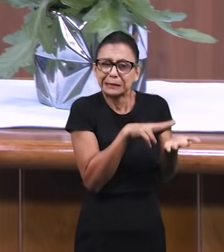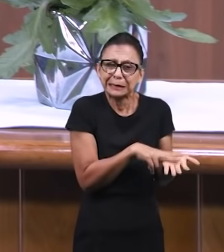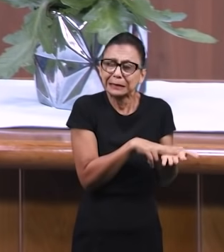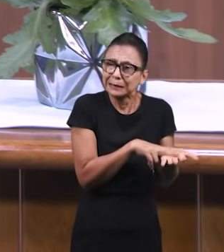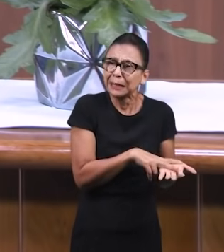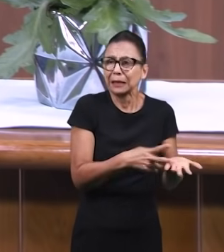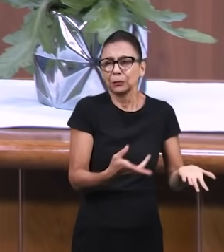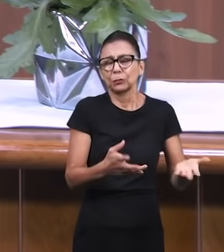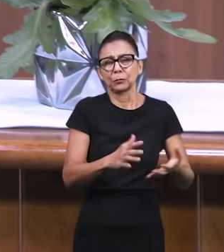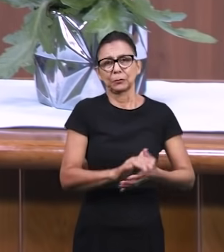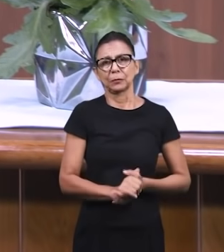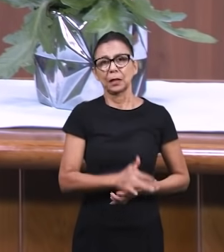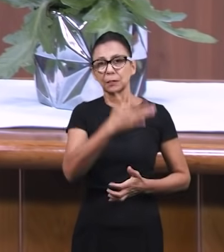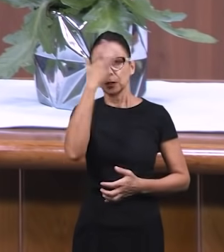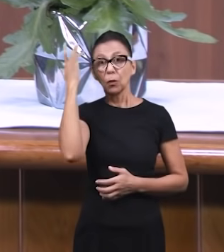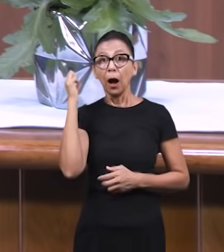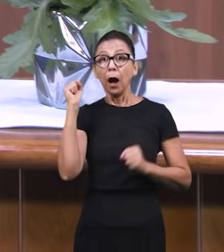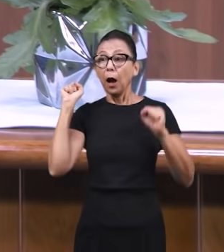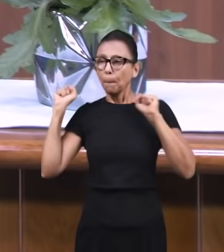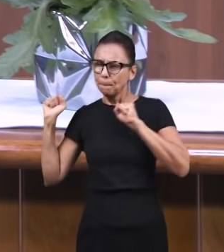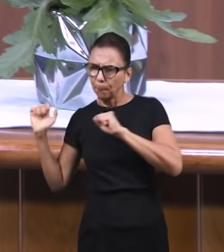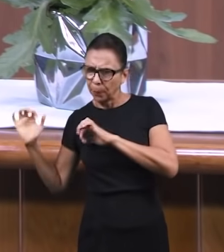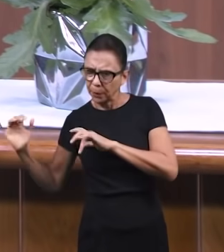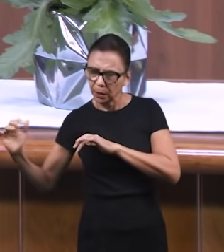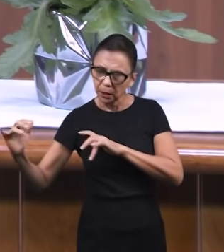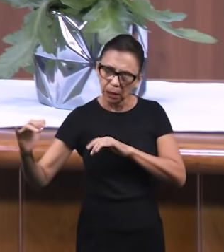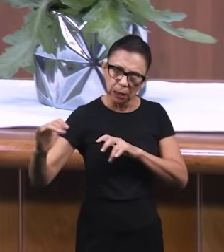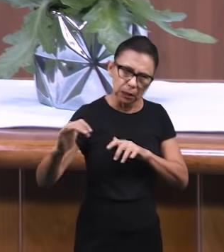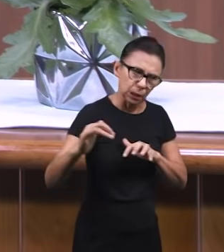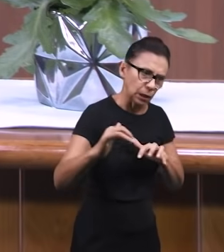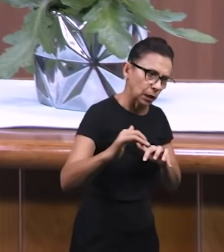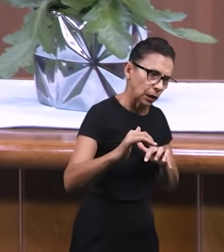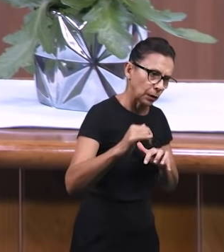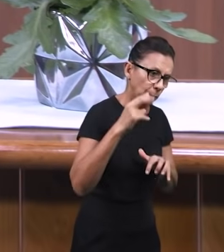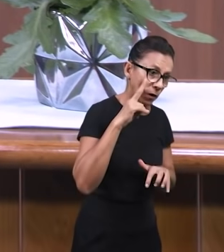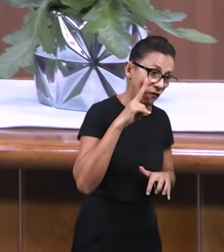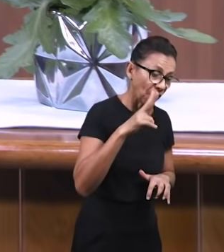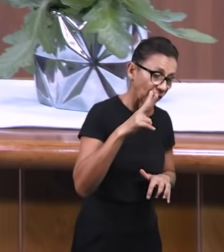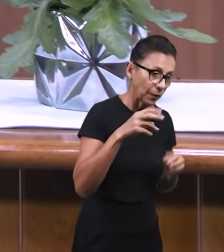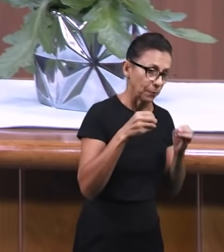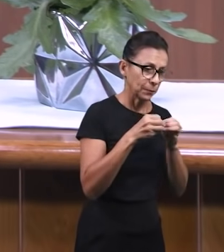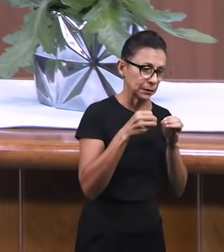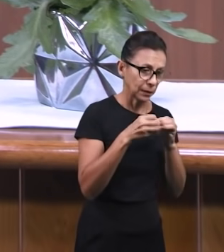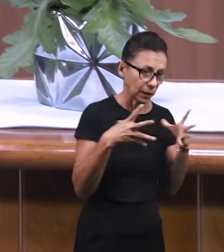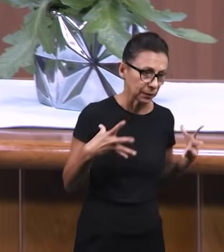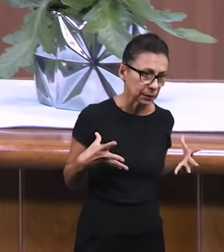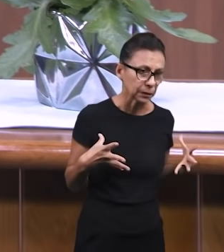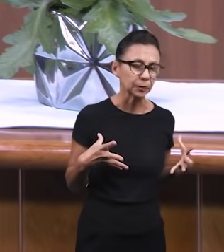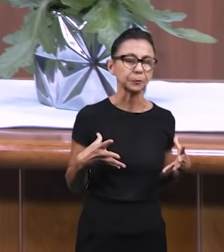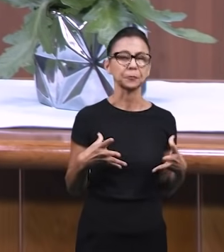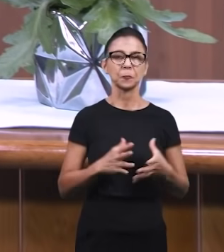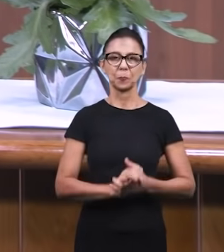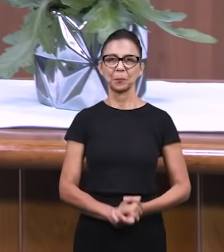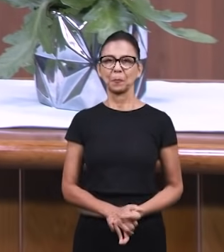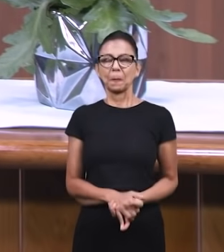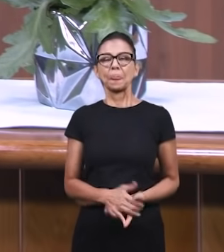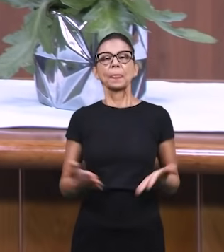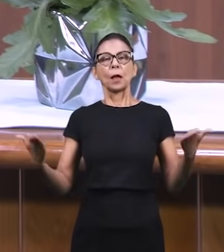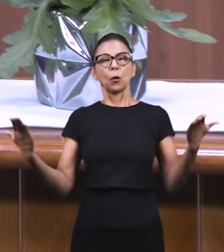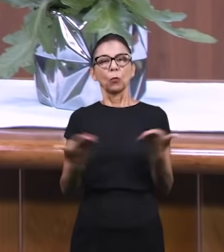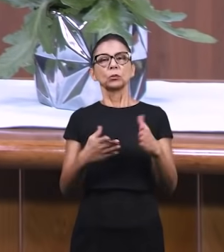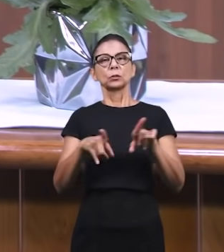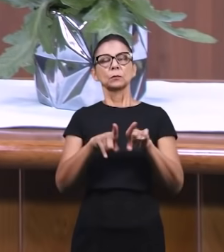estava. O momento é este. Muitos estão se ajuntando, querendo ouvir